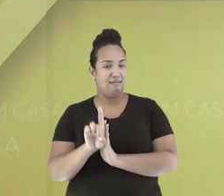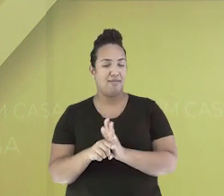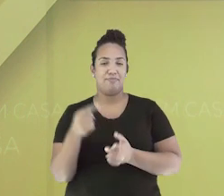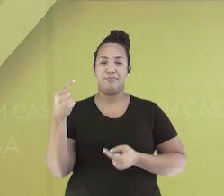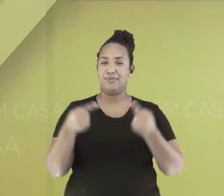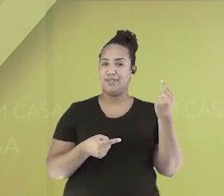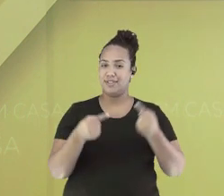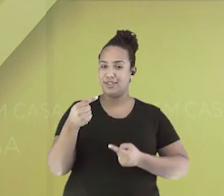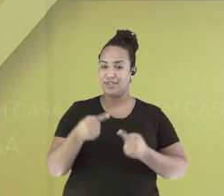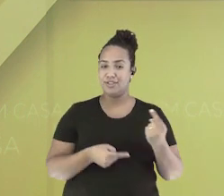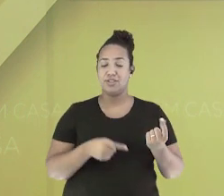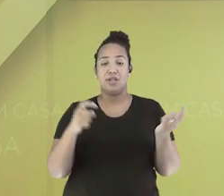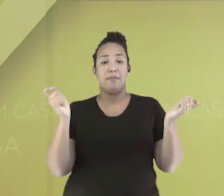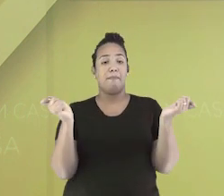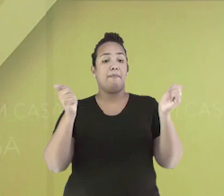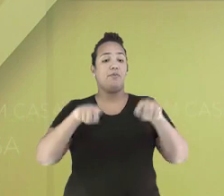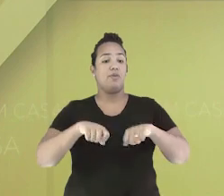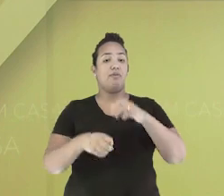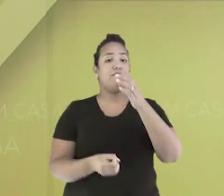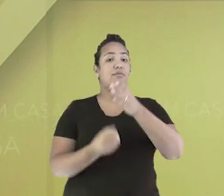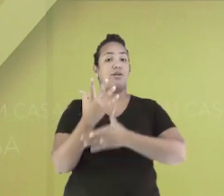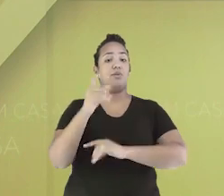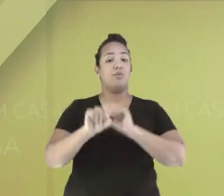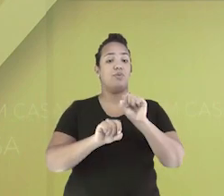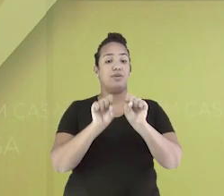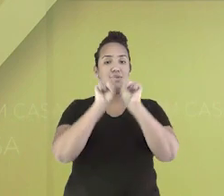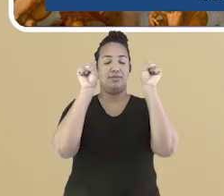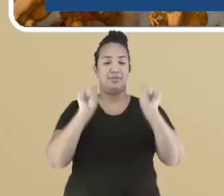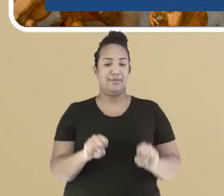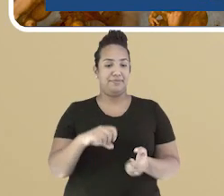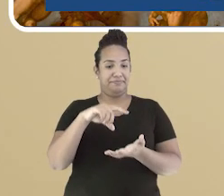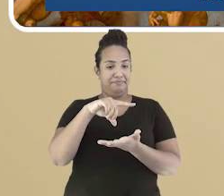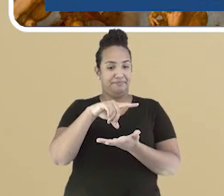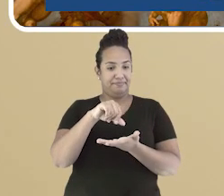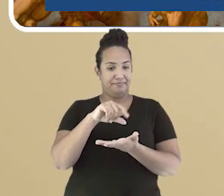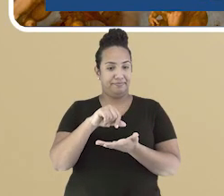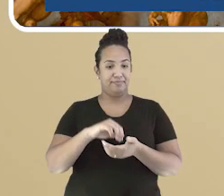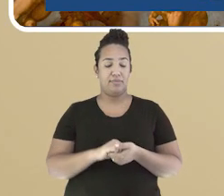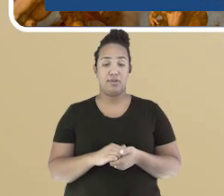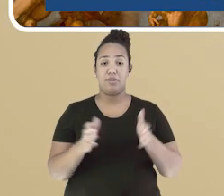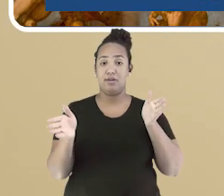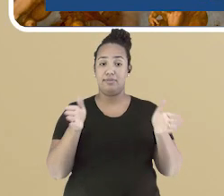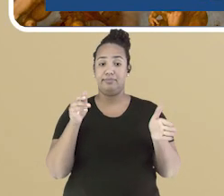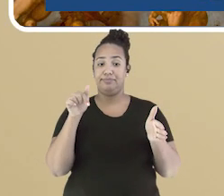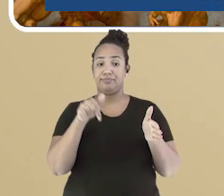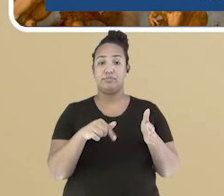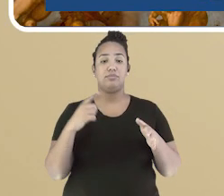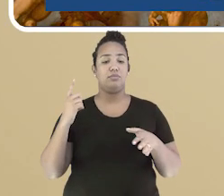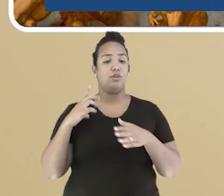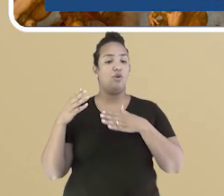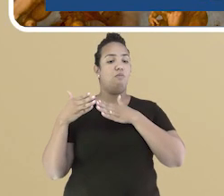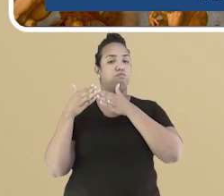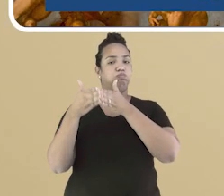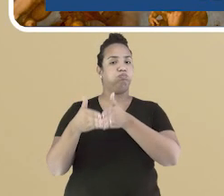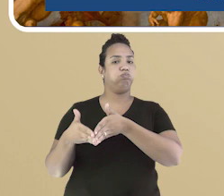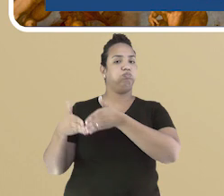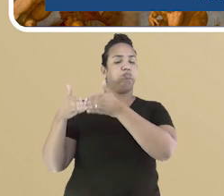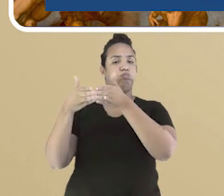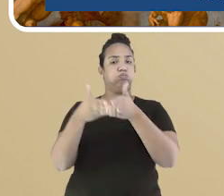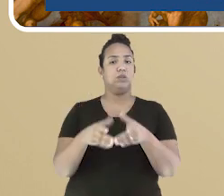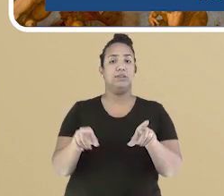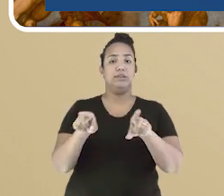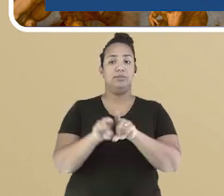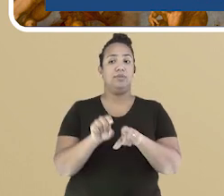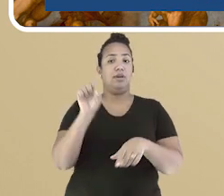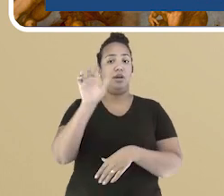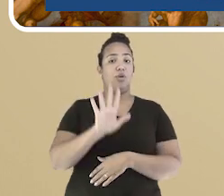políticos que possibilitaram o surgimento do sistema capitalista. Nesse período, ocorreram as grandes navegações e a chegada